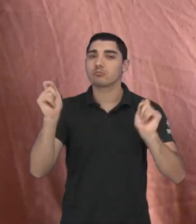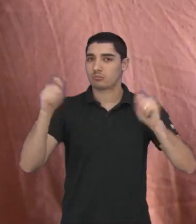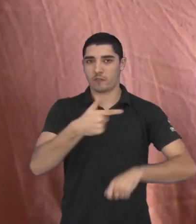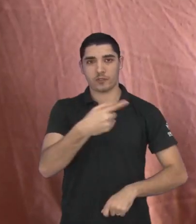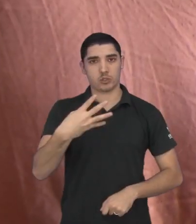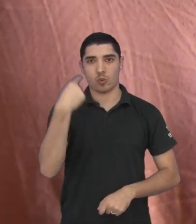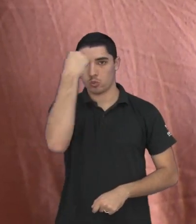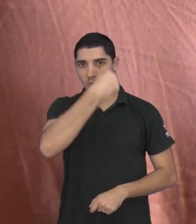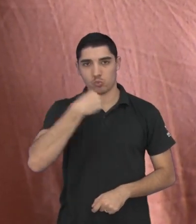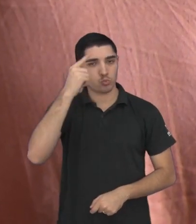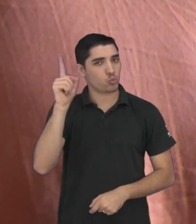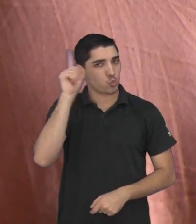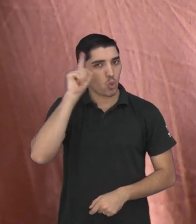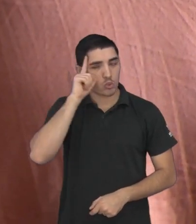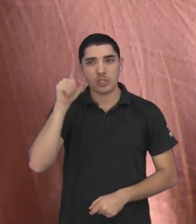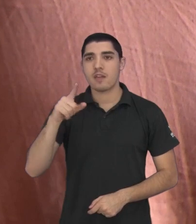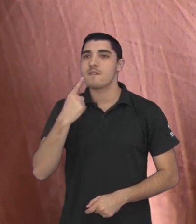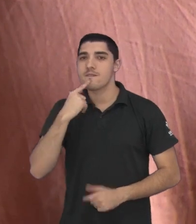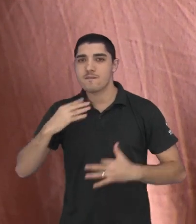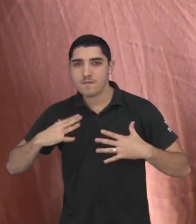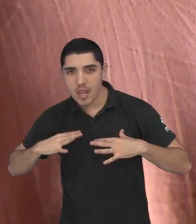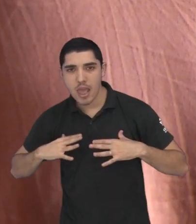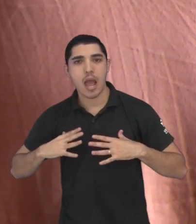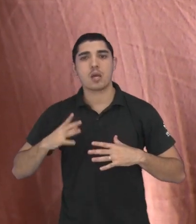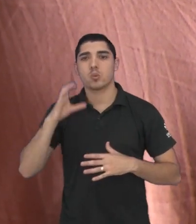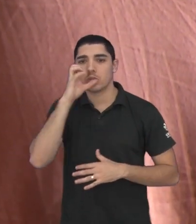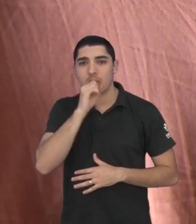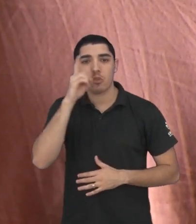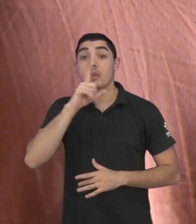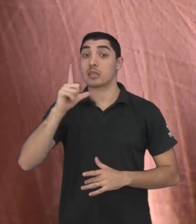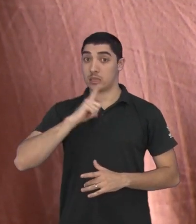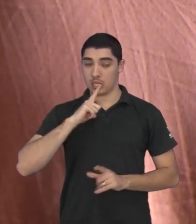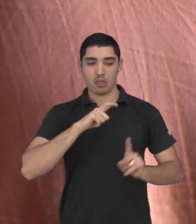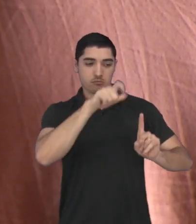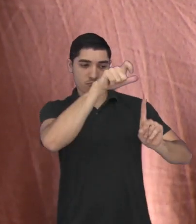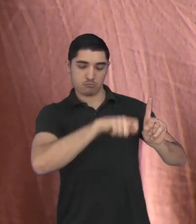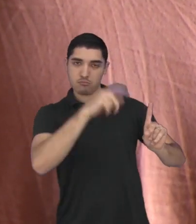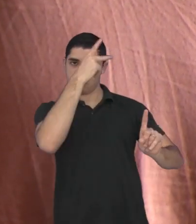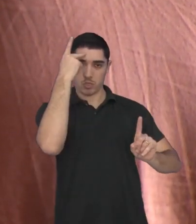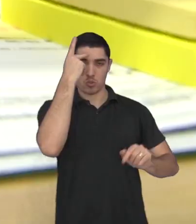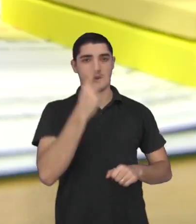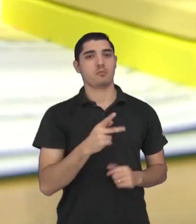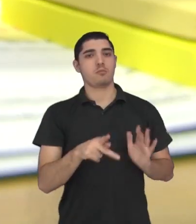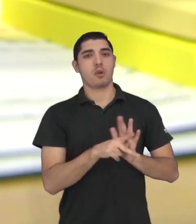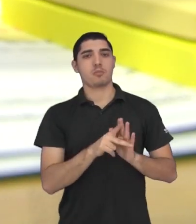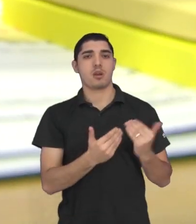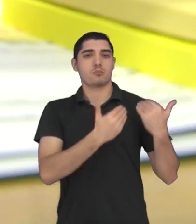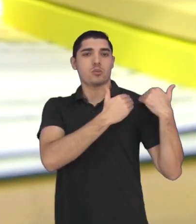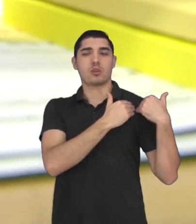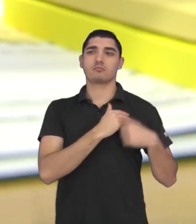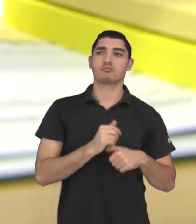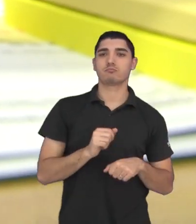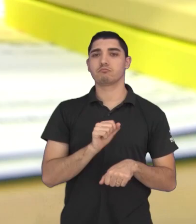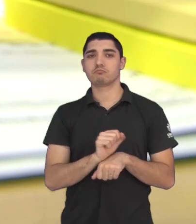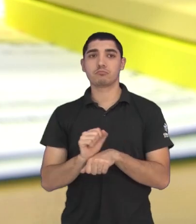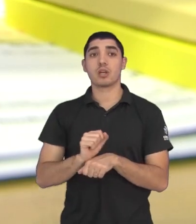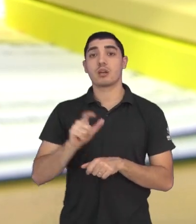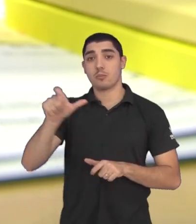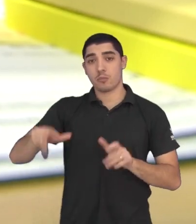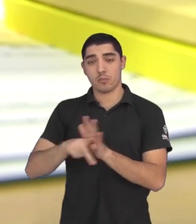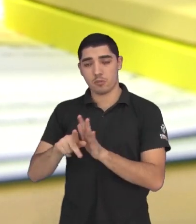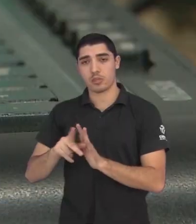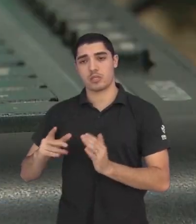cerimônia que concedeu a medalha Cassiano Ricardo ao mestre de Hapkido Demétrio Silva. E também vamos te alertar sobre a campanha